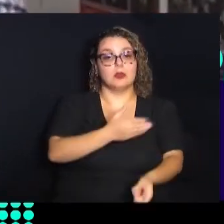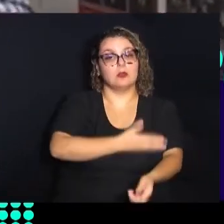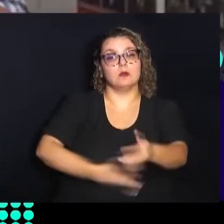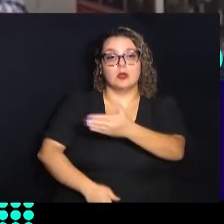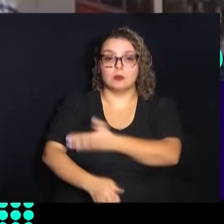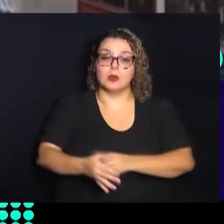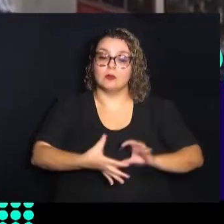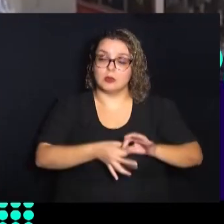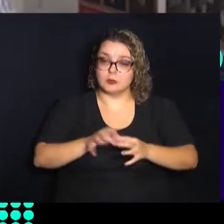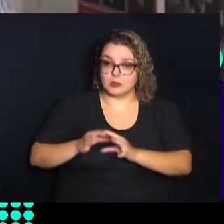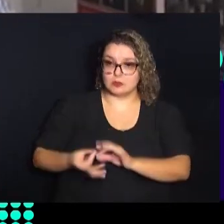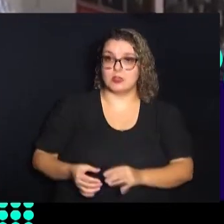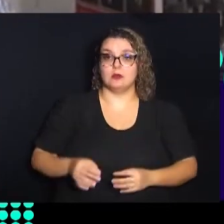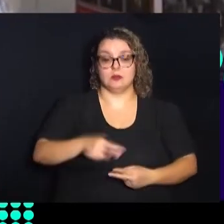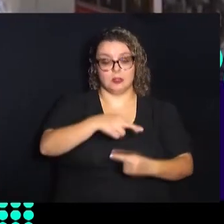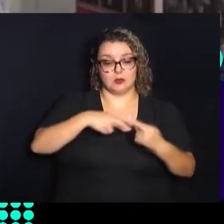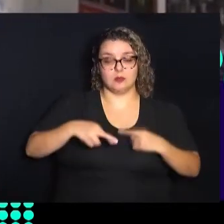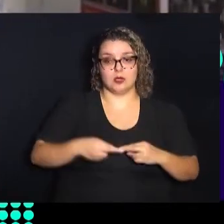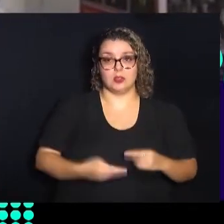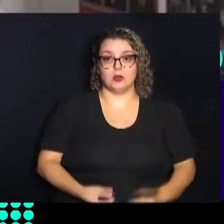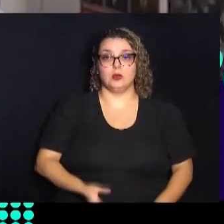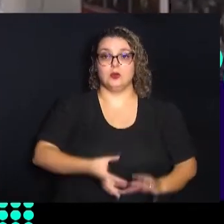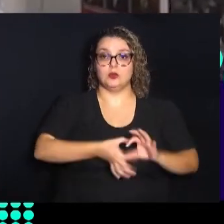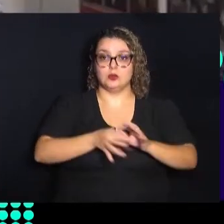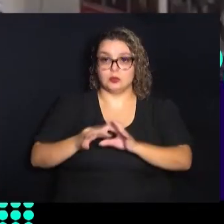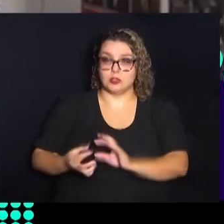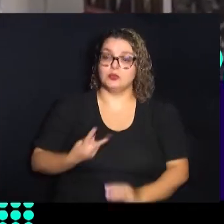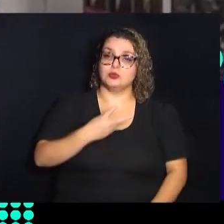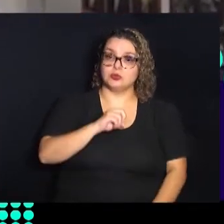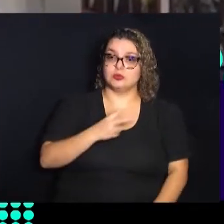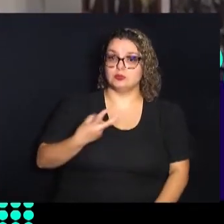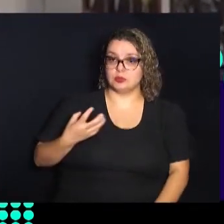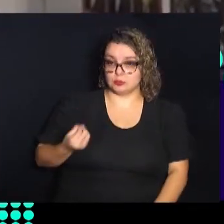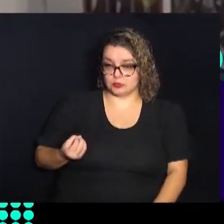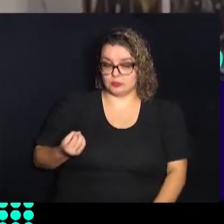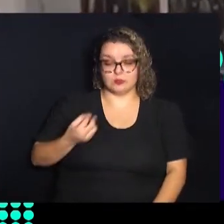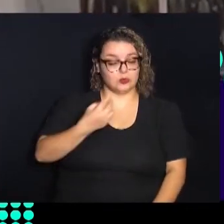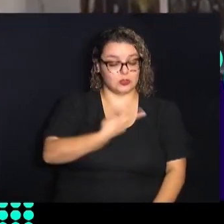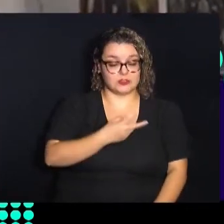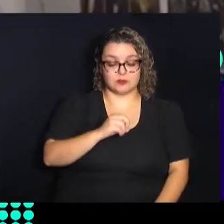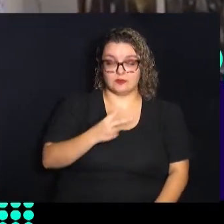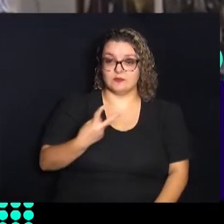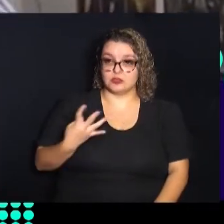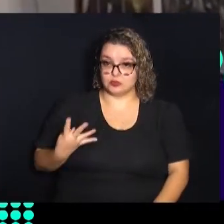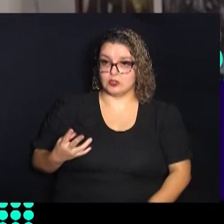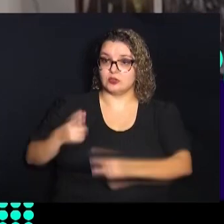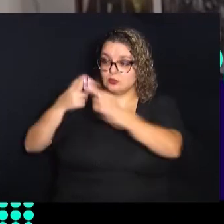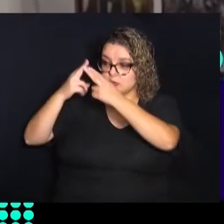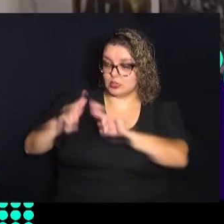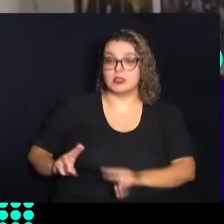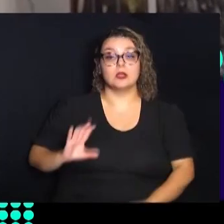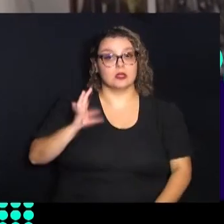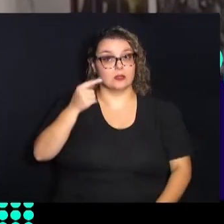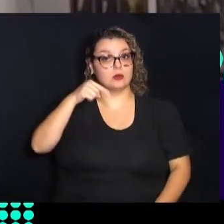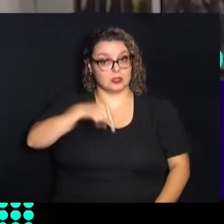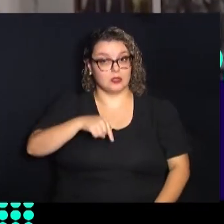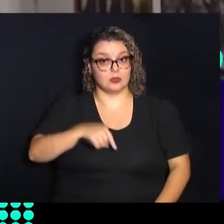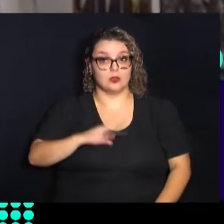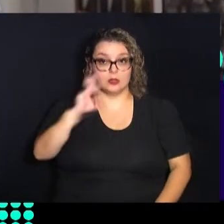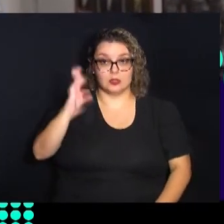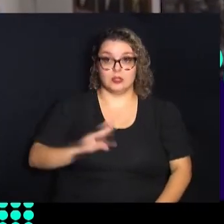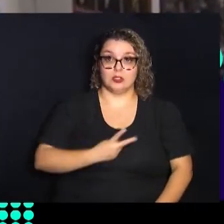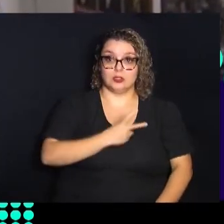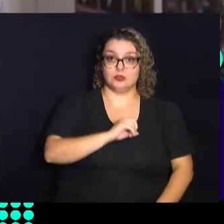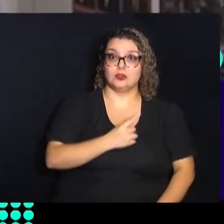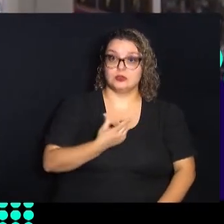paralímpicas. Ela faz uma sinergia entre as Olimpíadas de 2024, que vai ser em Paris, e também as Olimpíadas que aconteceu no Brasil